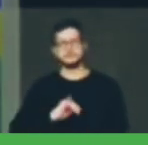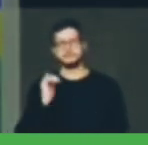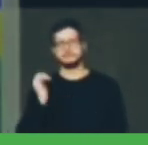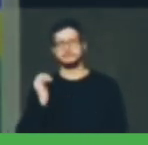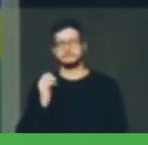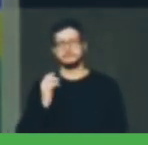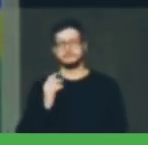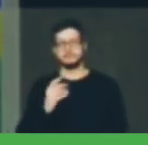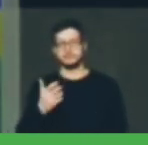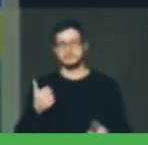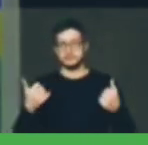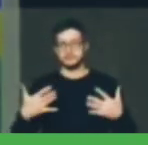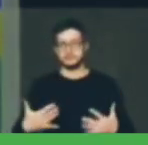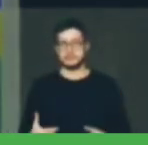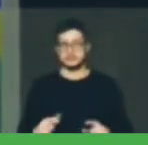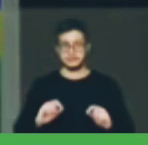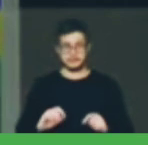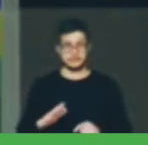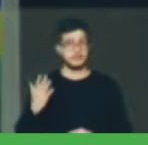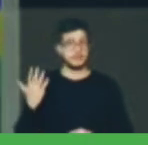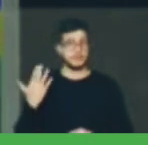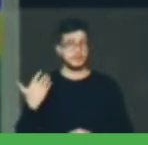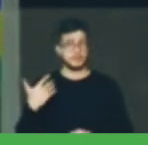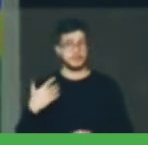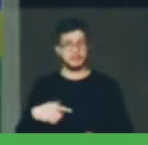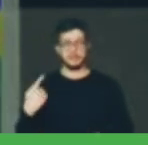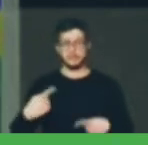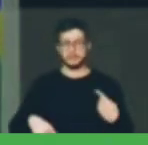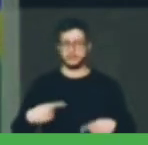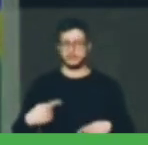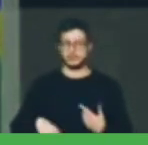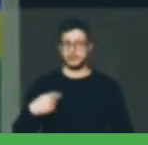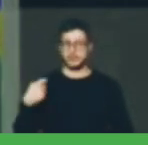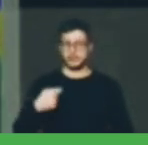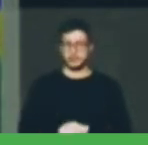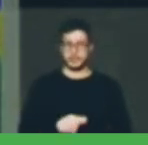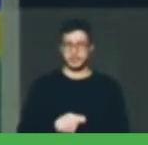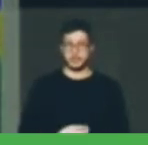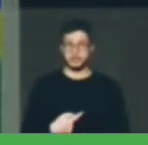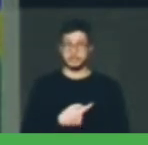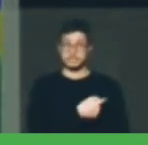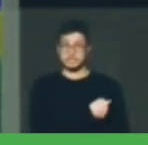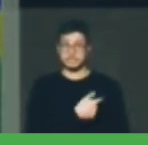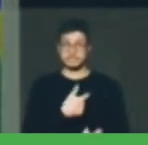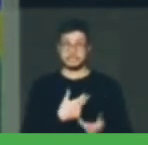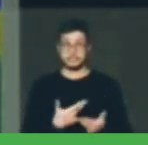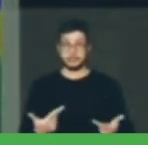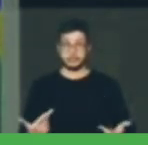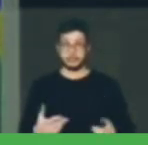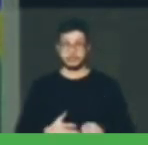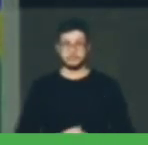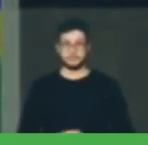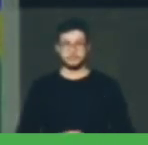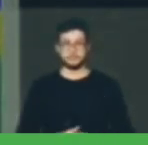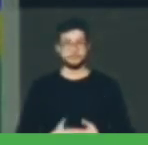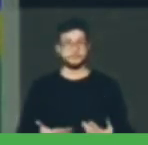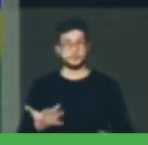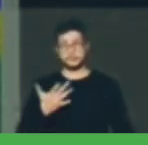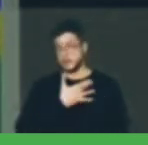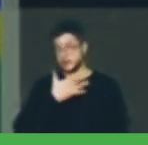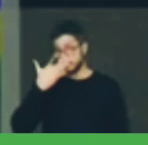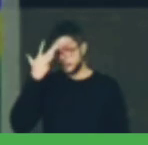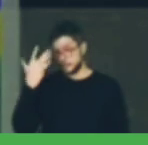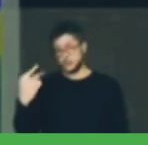No passado recente se falava na obrigatoriedade da vacina. Aliás, as pessoas não podiam entrar em